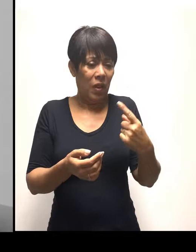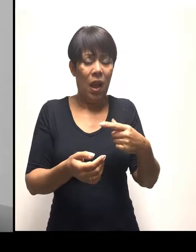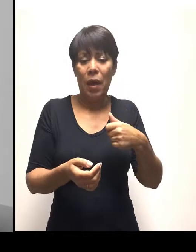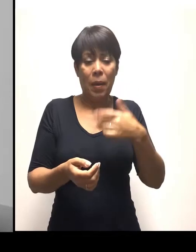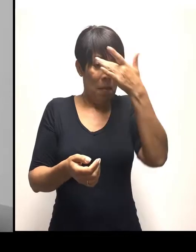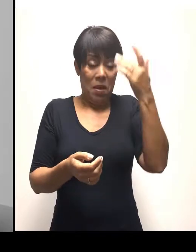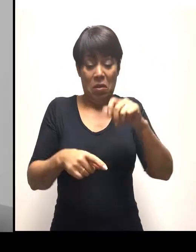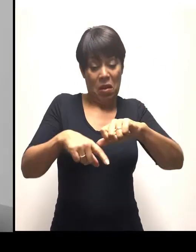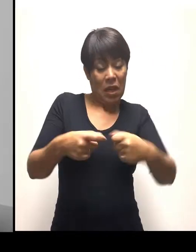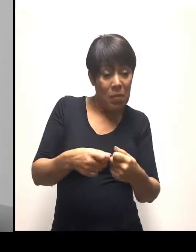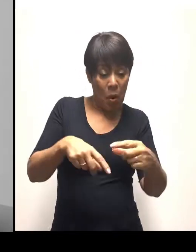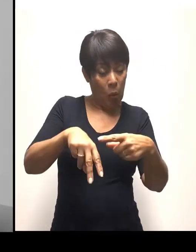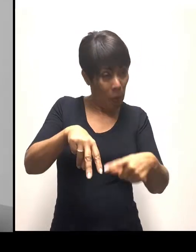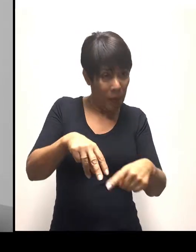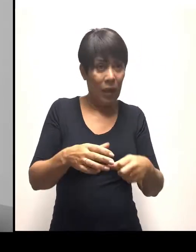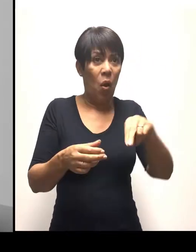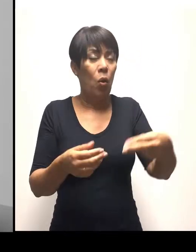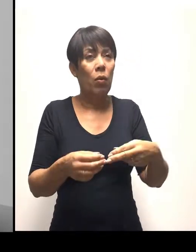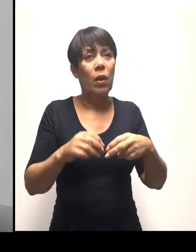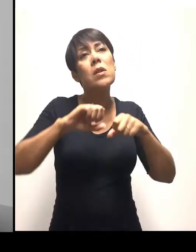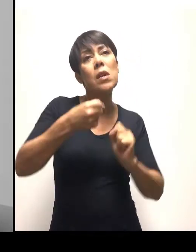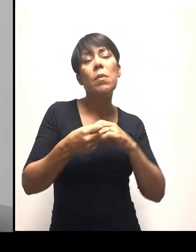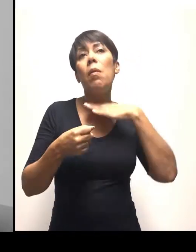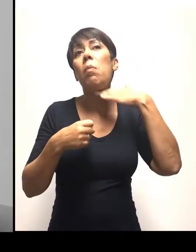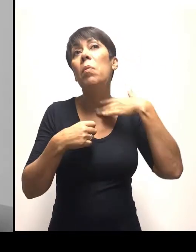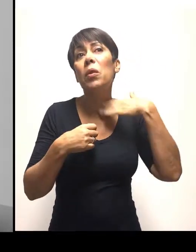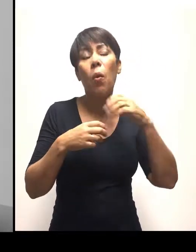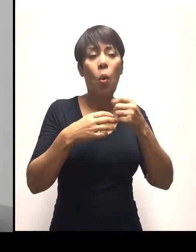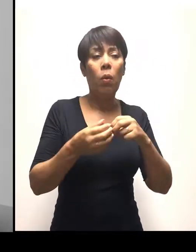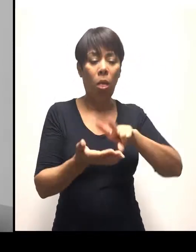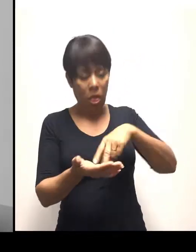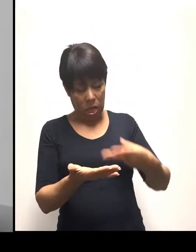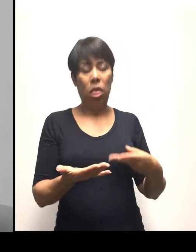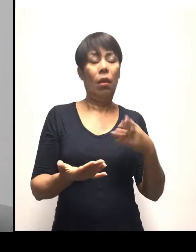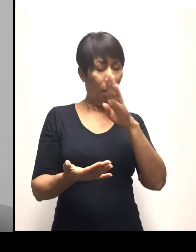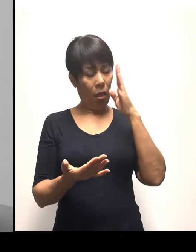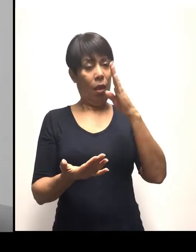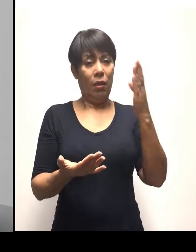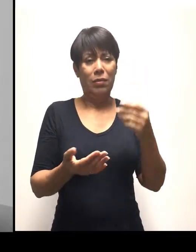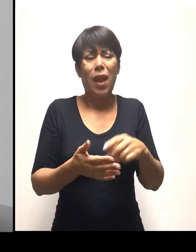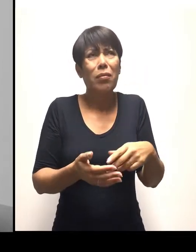quebrou a perna, o pescoço, desmaiou. Então, essa ficcionalização... Existia